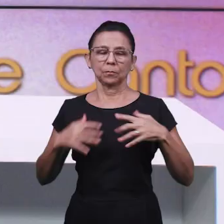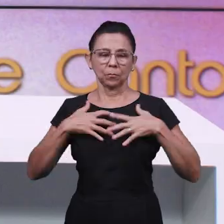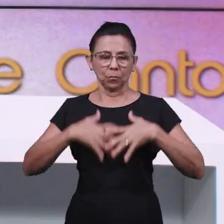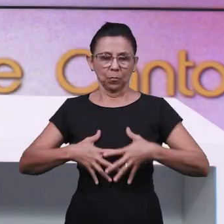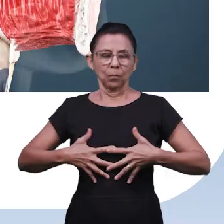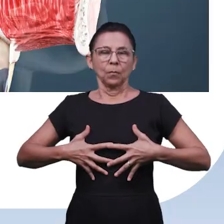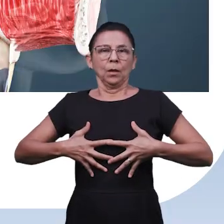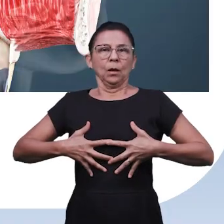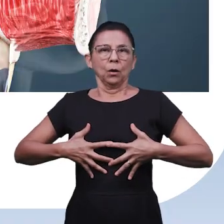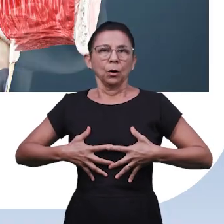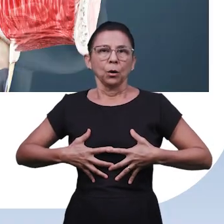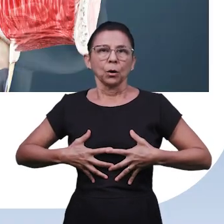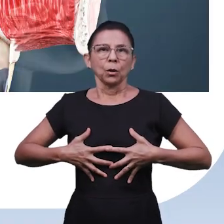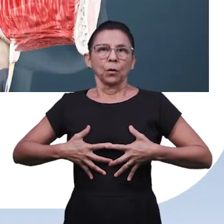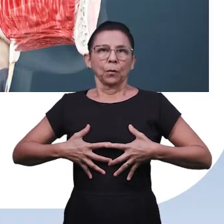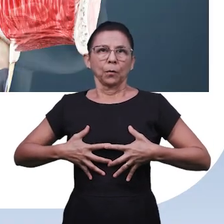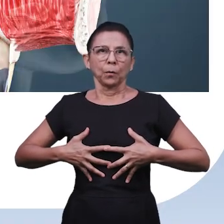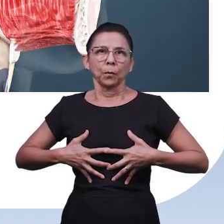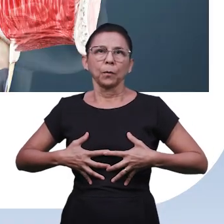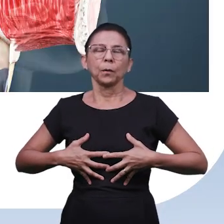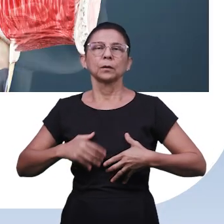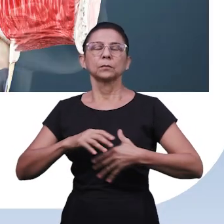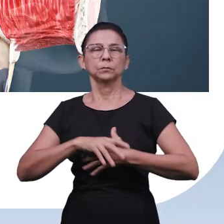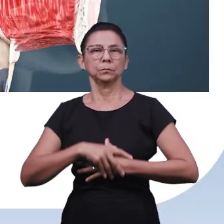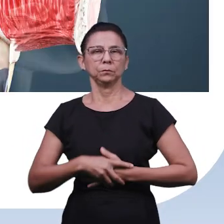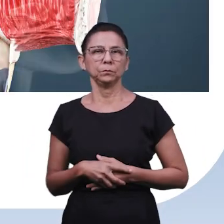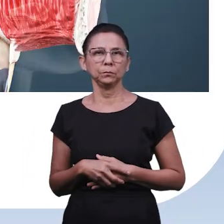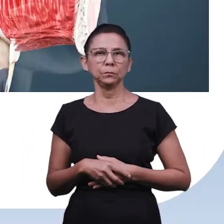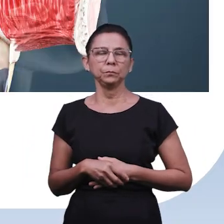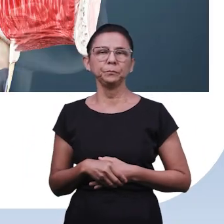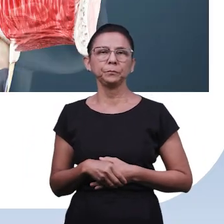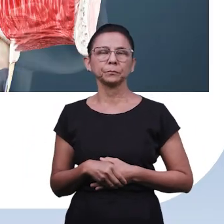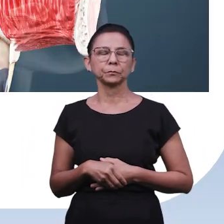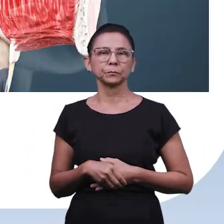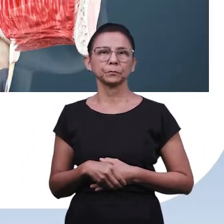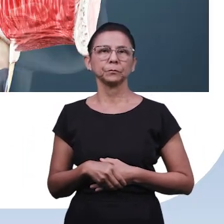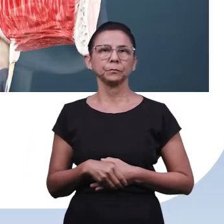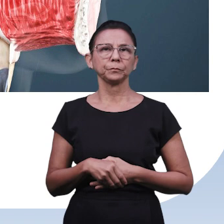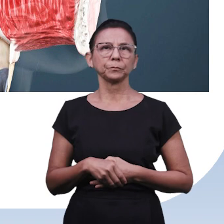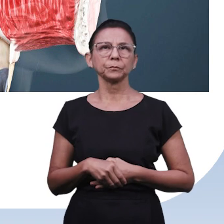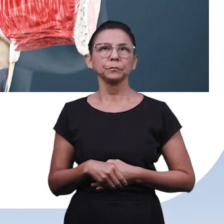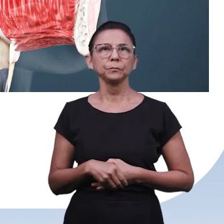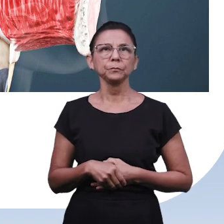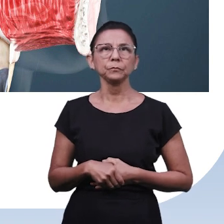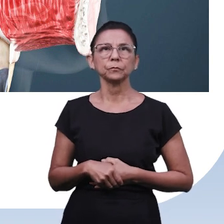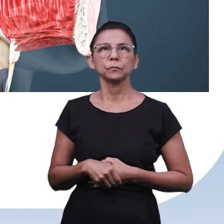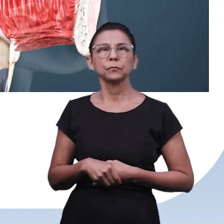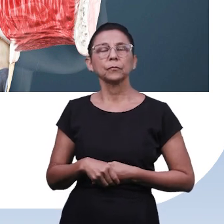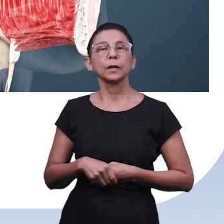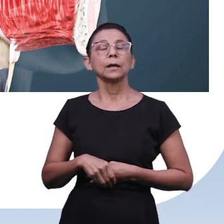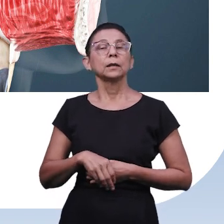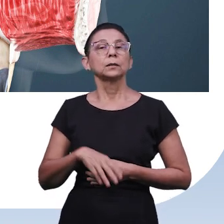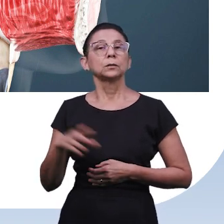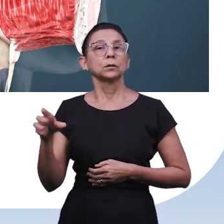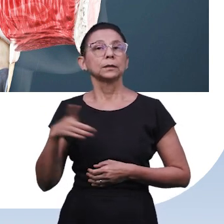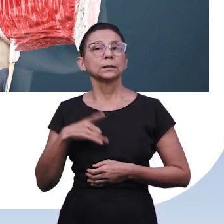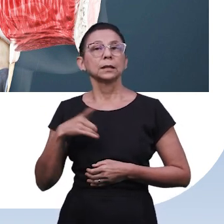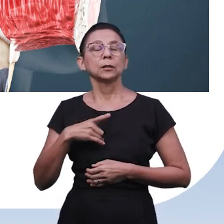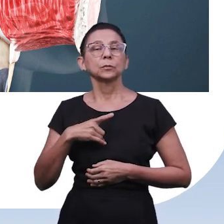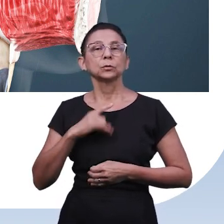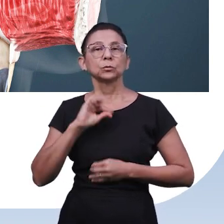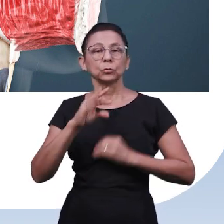dos pulmões, temos a estrutura do diafragma. Essa estrutura vai fornecer um